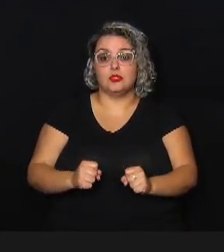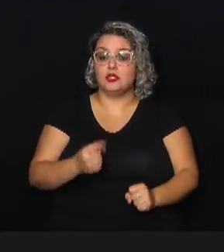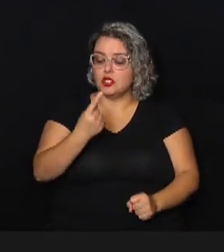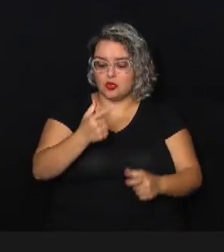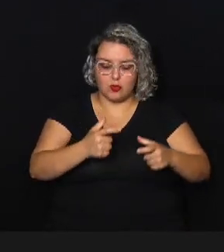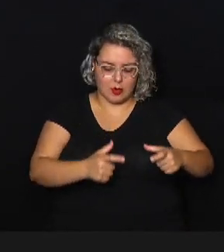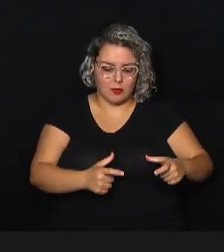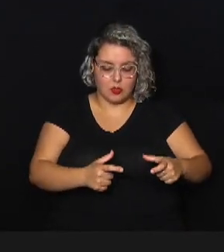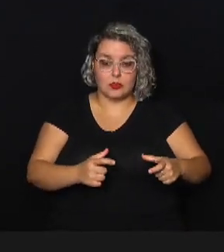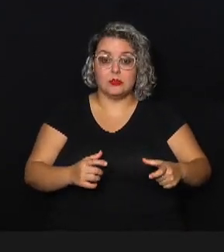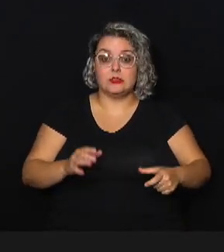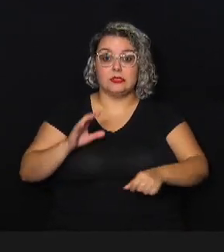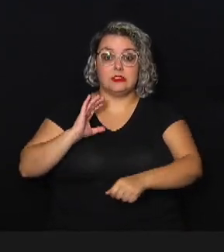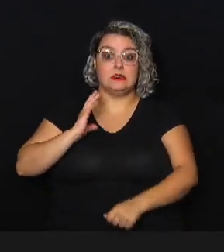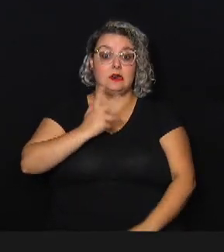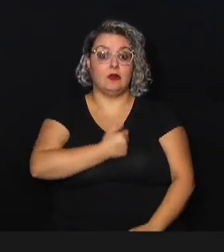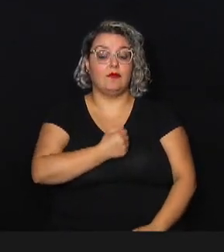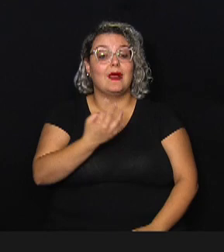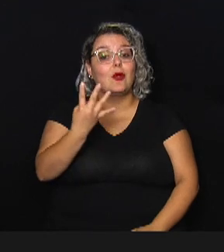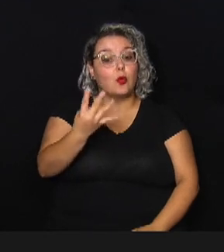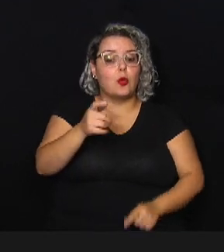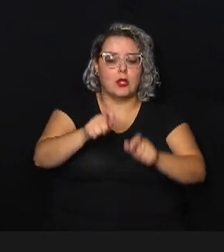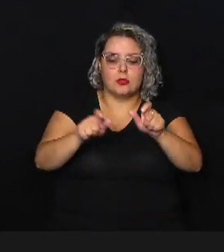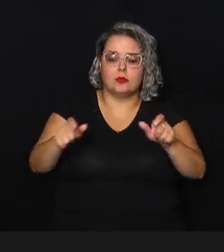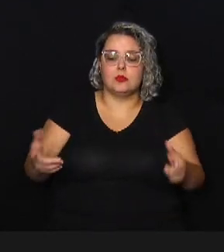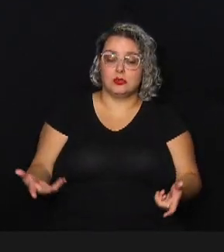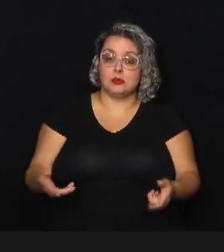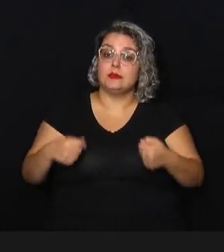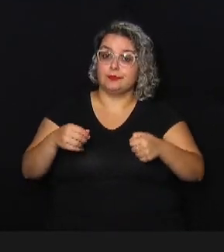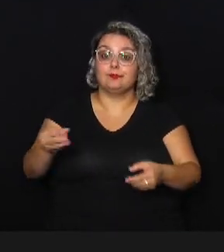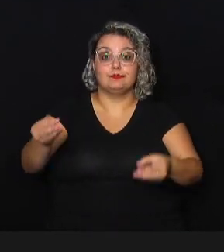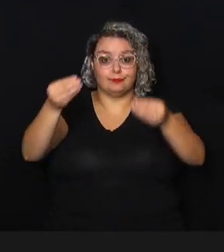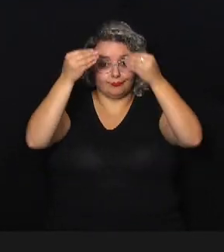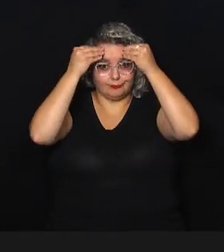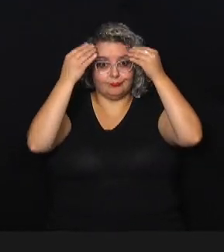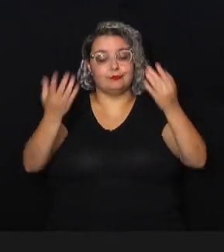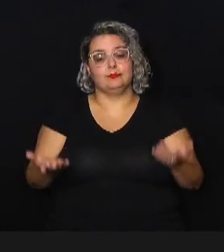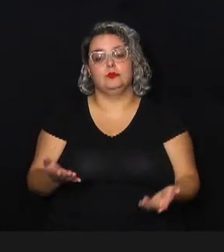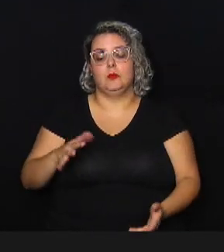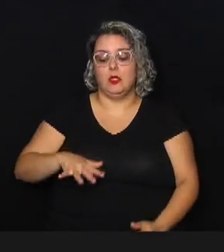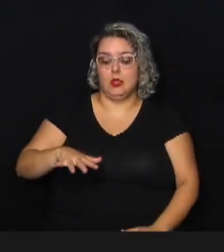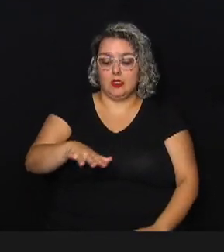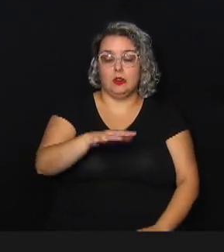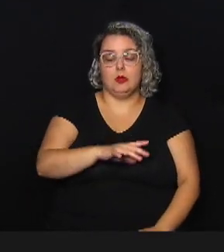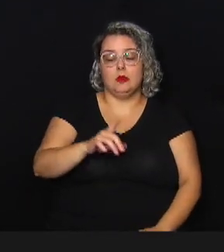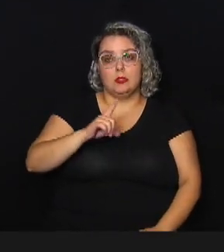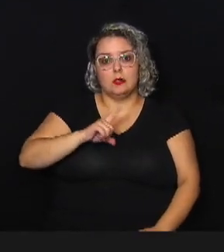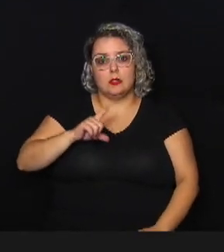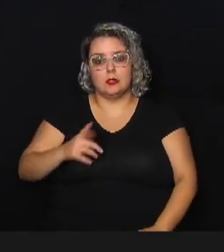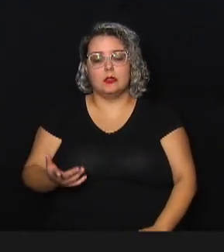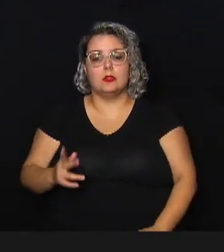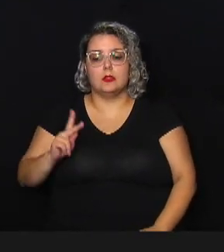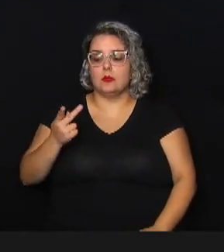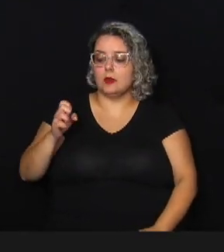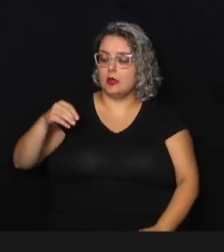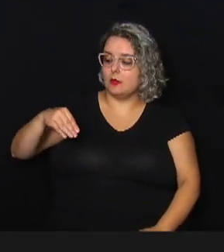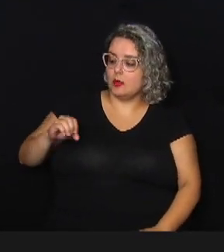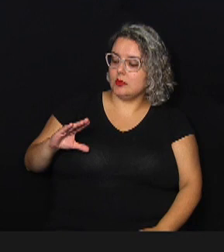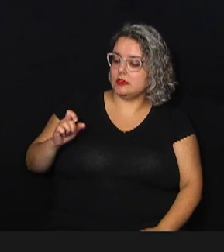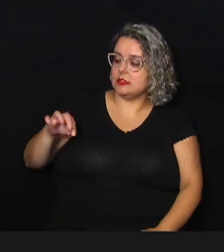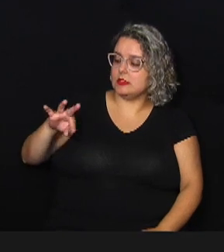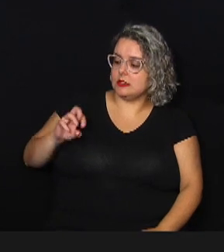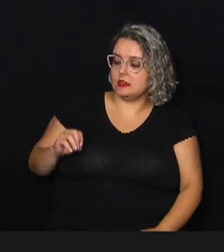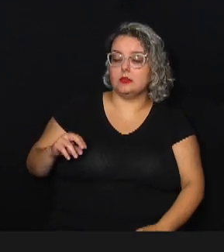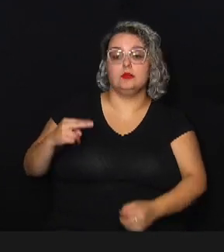Então, olha só isso. Então, a gente tem que ter isso na cabeça. Aqui na nossa região, a gente tem o Hemocentro da Unicamp, também temos o Centro